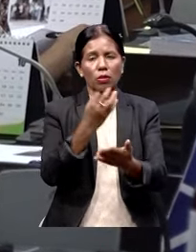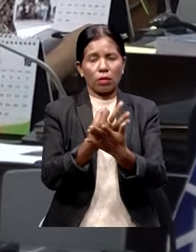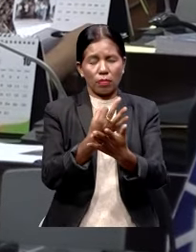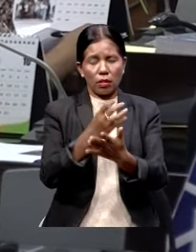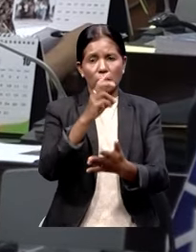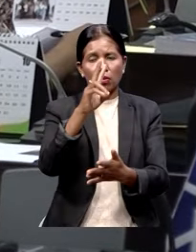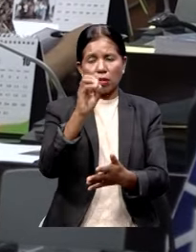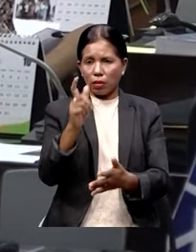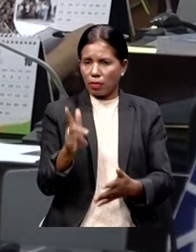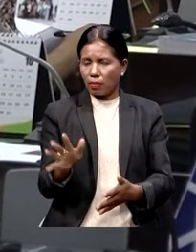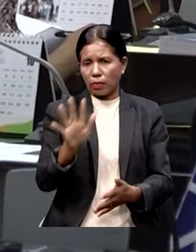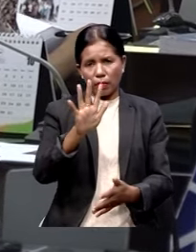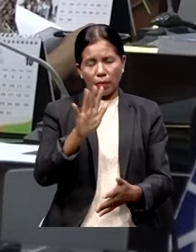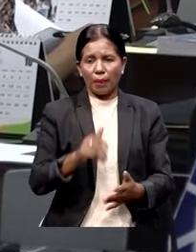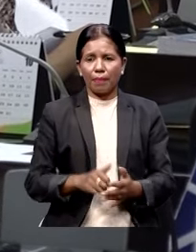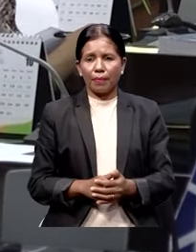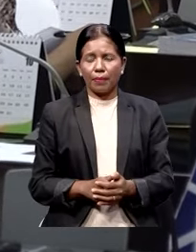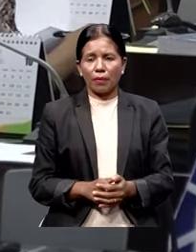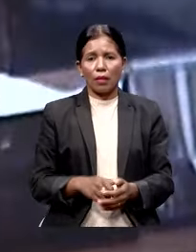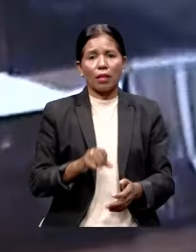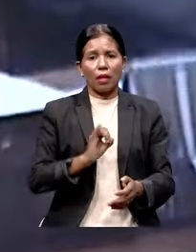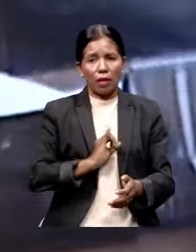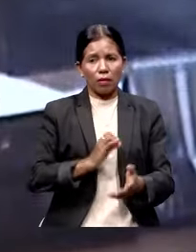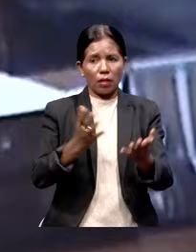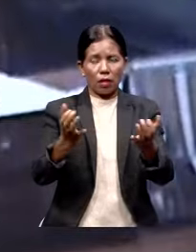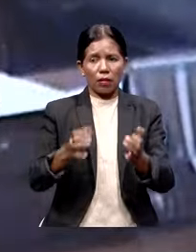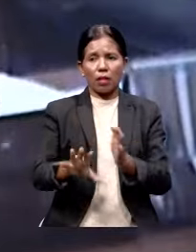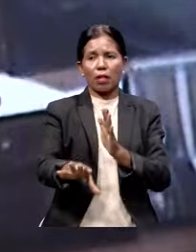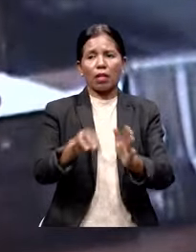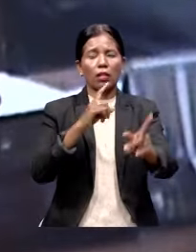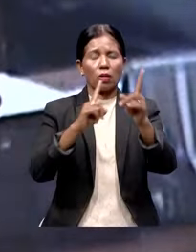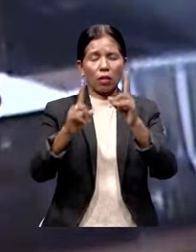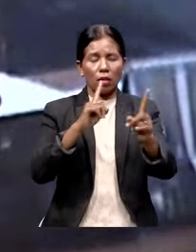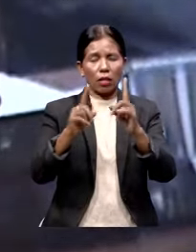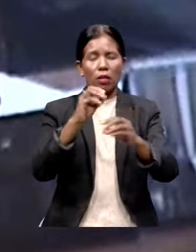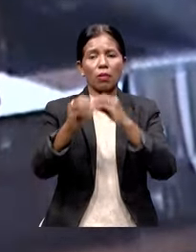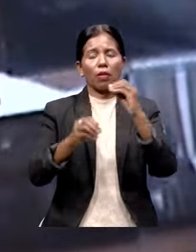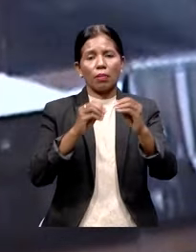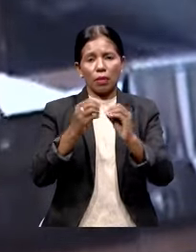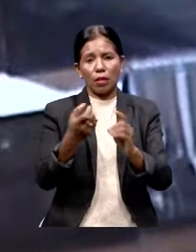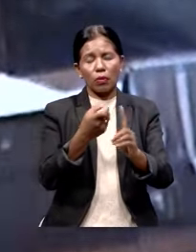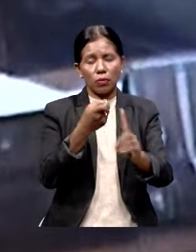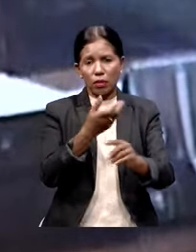rinho em rua, Rune Sun Lima. Hau hakarak mo sa tu hetang explicação ho sita bot sira katak.